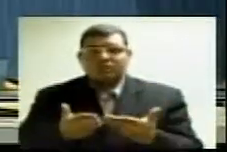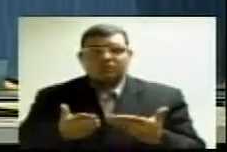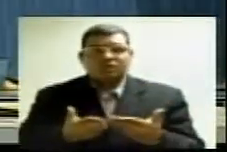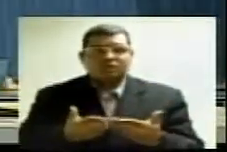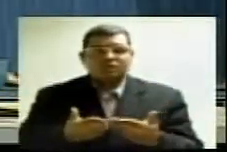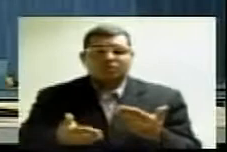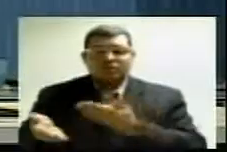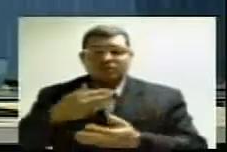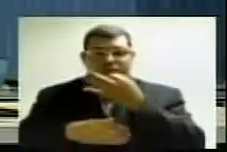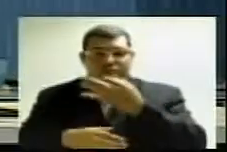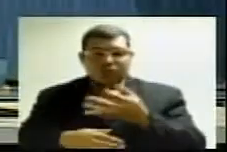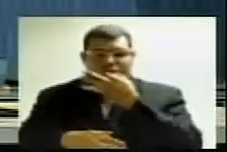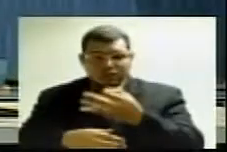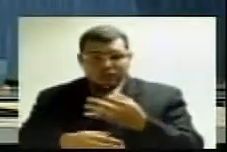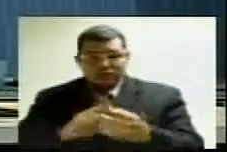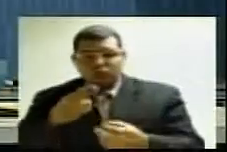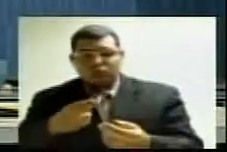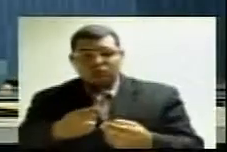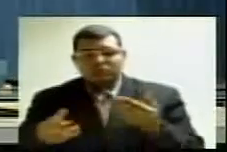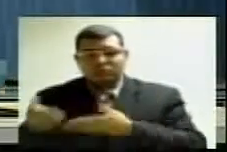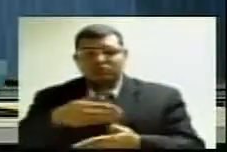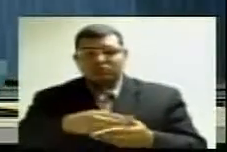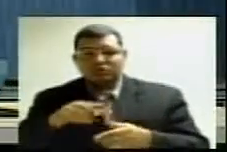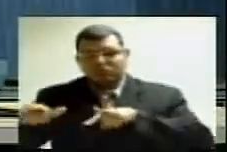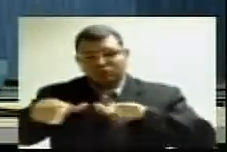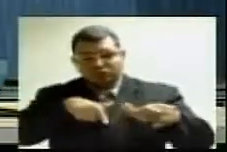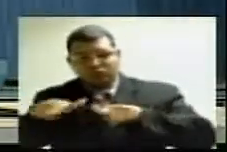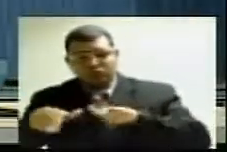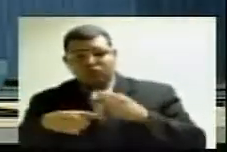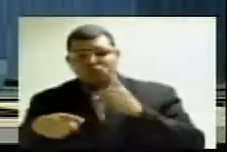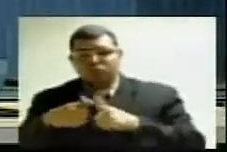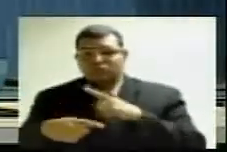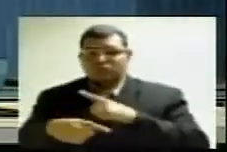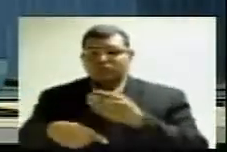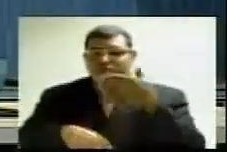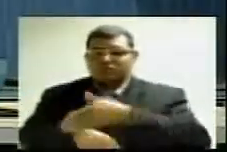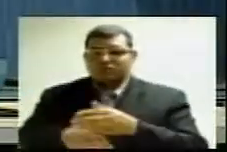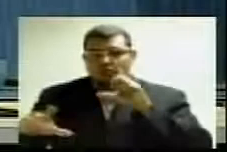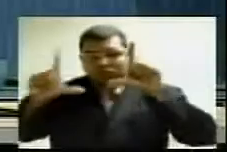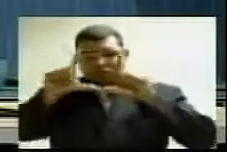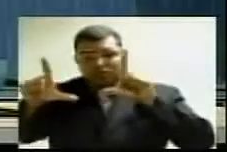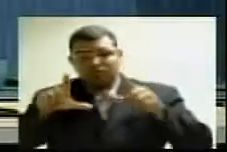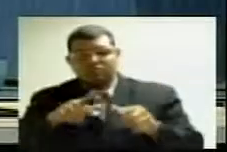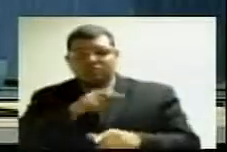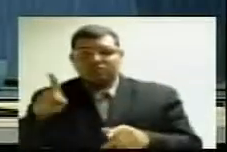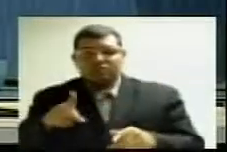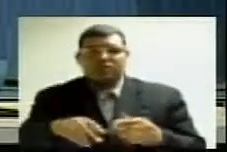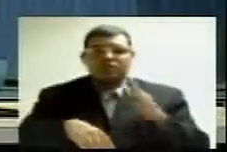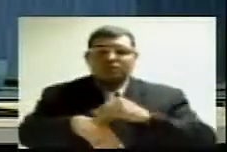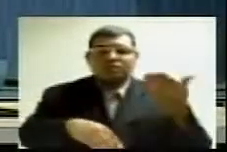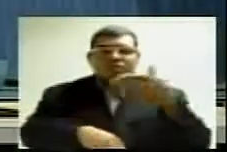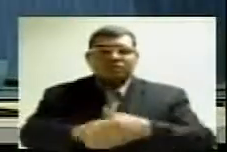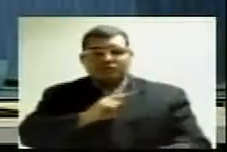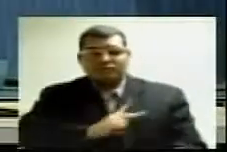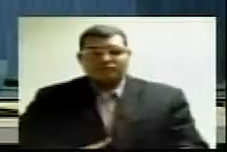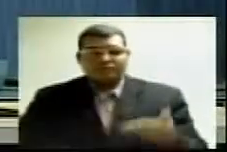em palpite de marqueteiro ou em alianças com partidos, porque tem mais tempo de TV, mais prefeito, mais vereador